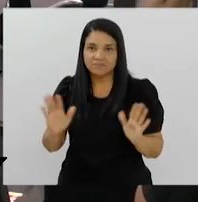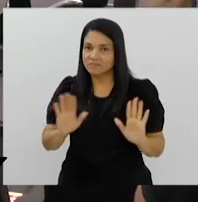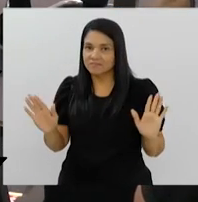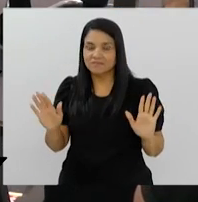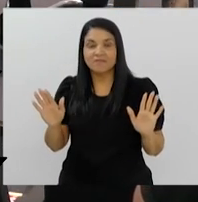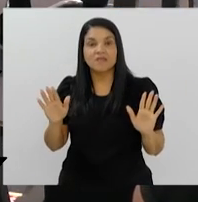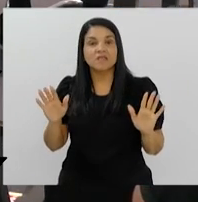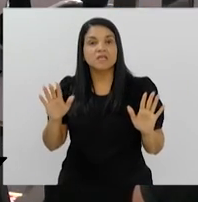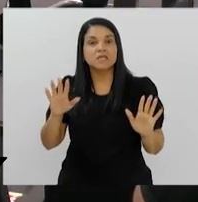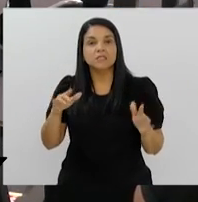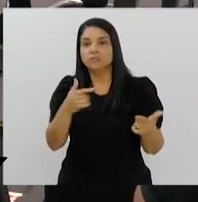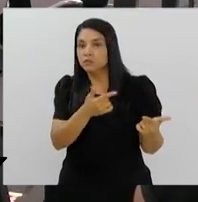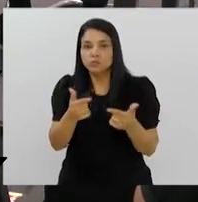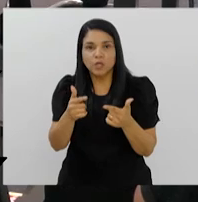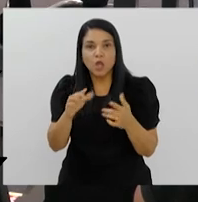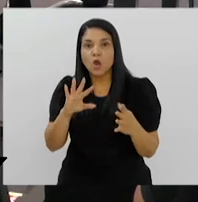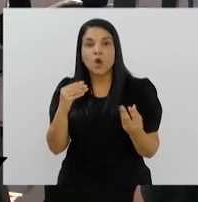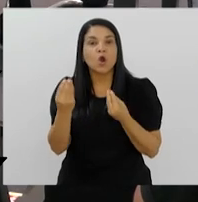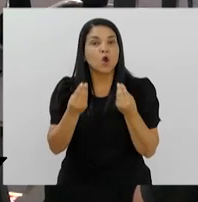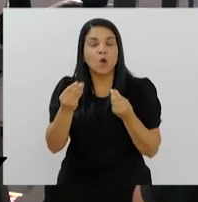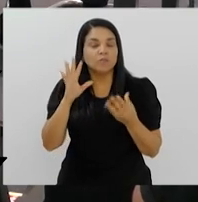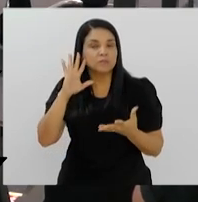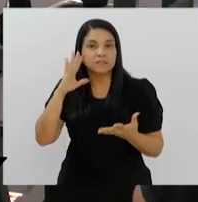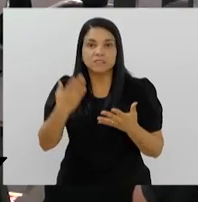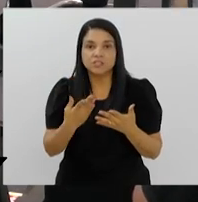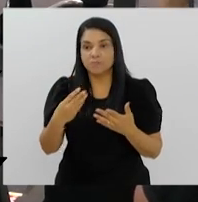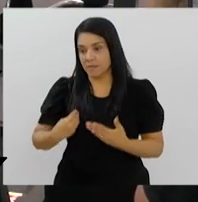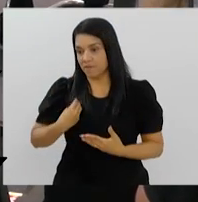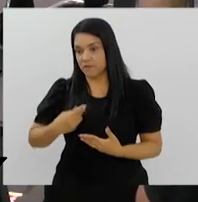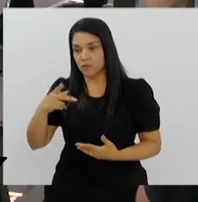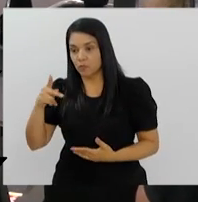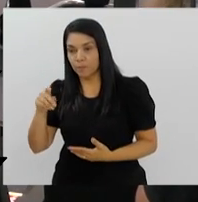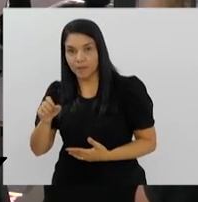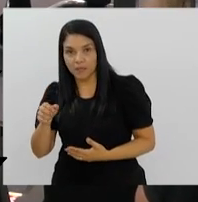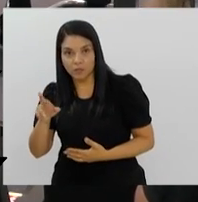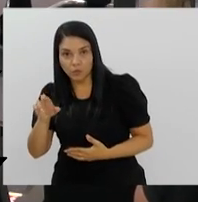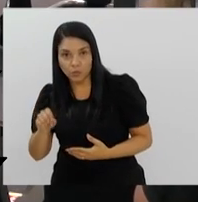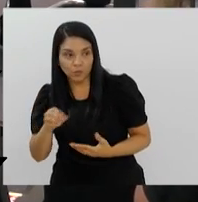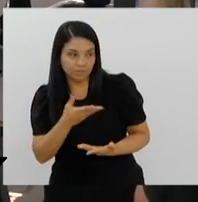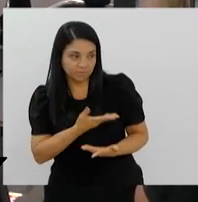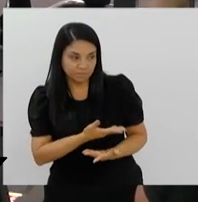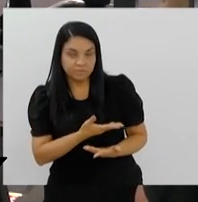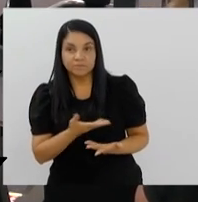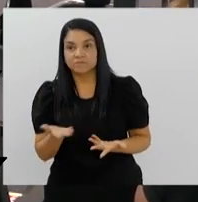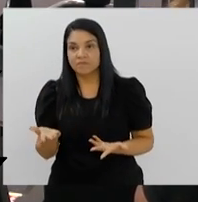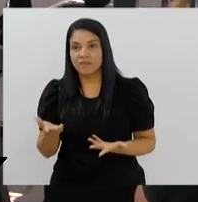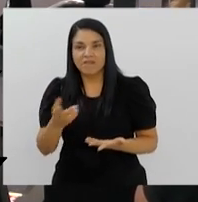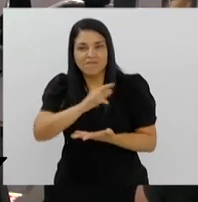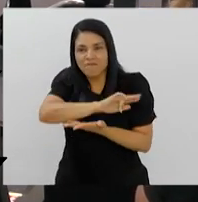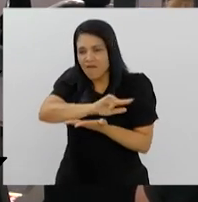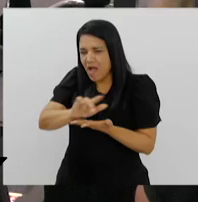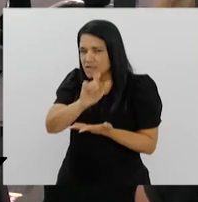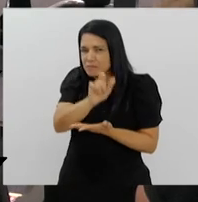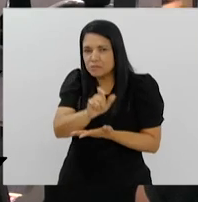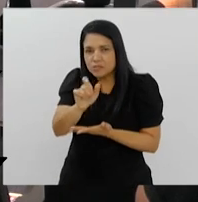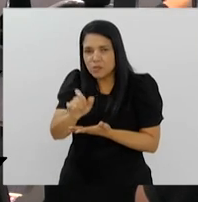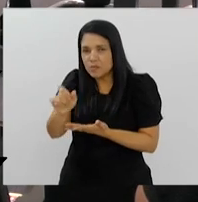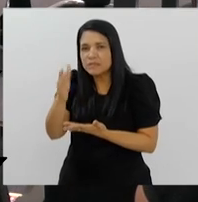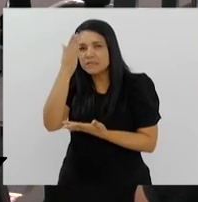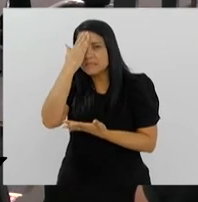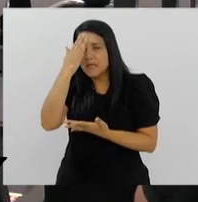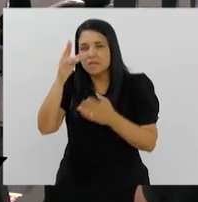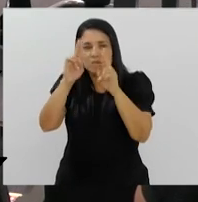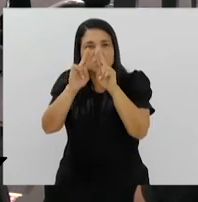não tem como decidir na pela vida do Pedro pela vida dos meus irmãos aqui ó tem outro caso aqui que vários outros né Por exemplo a gente sabe a